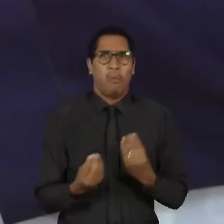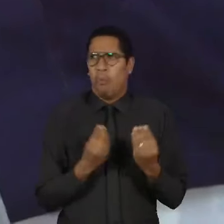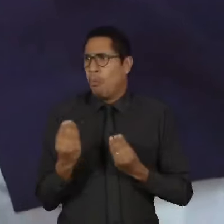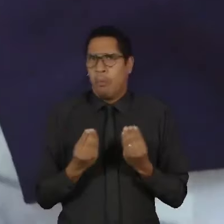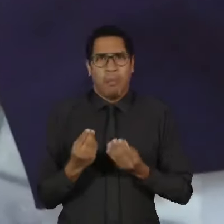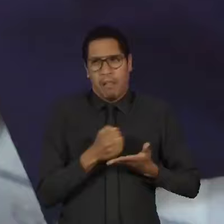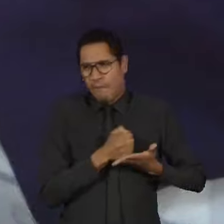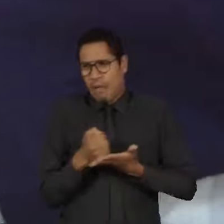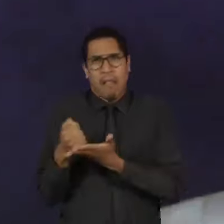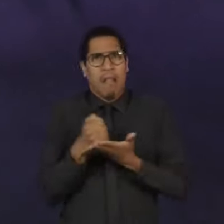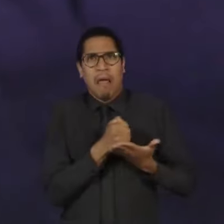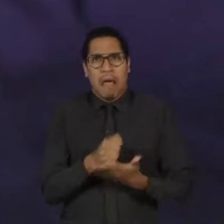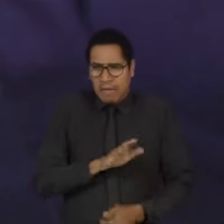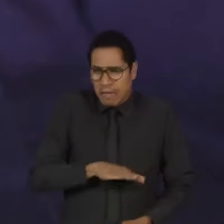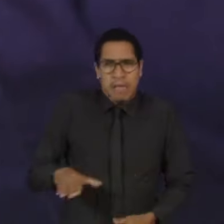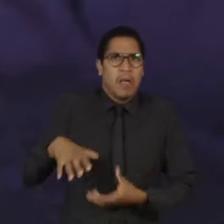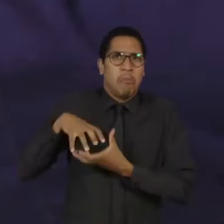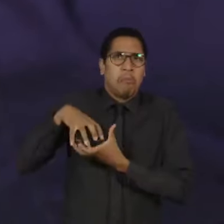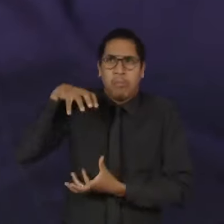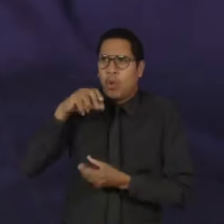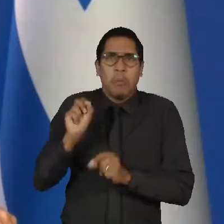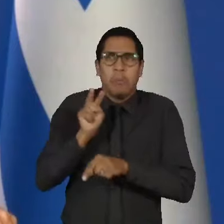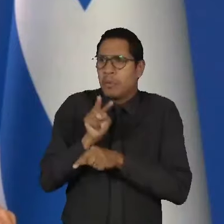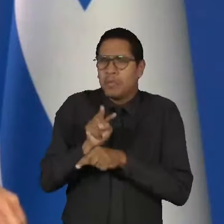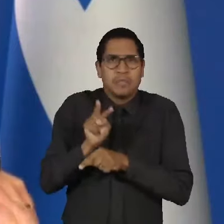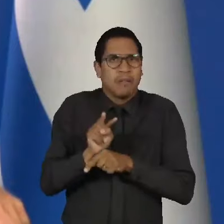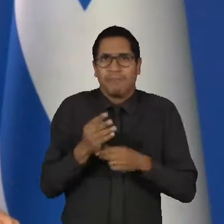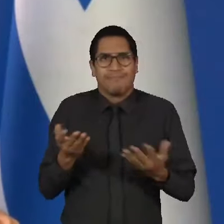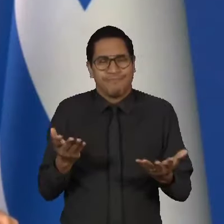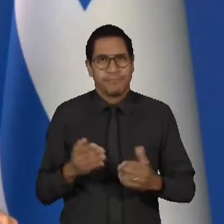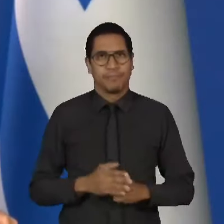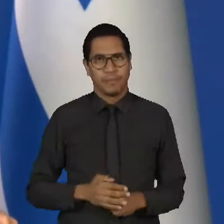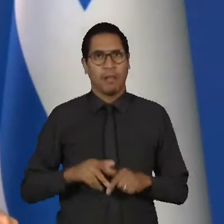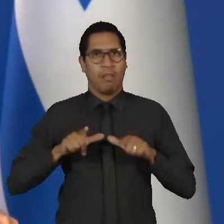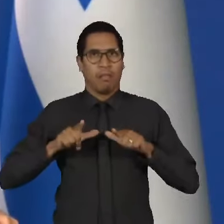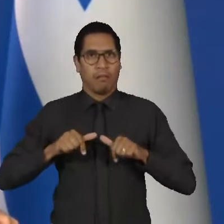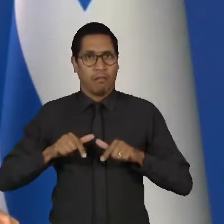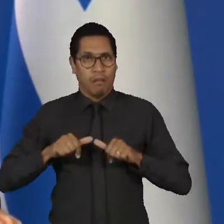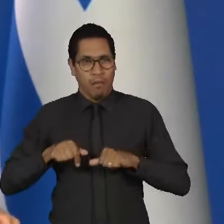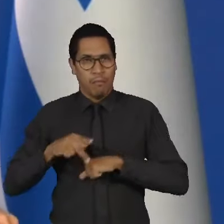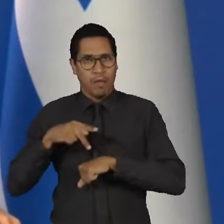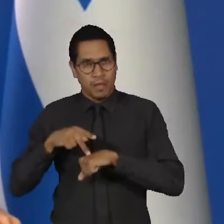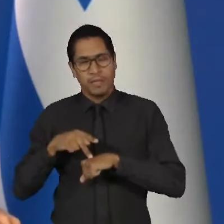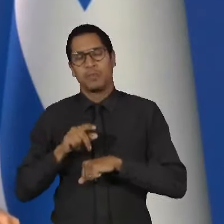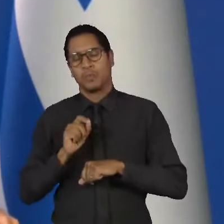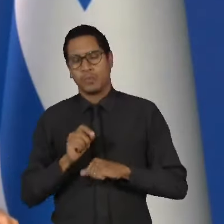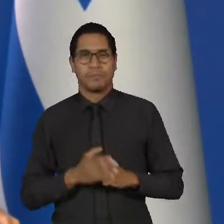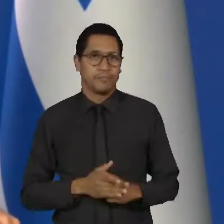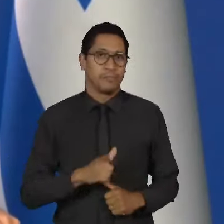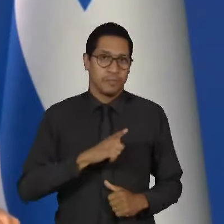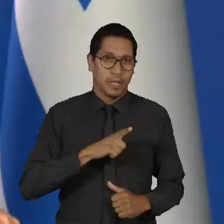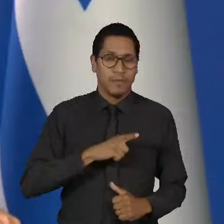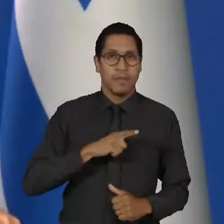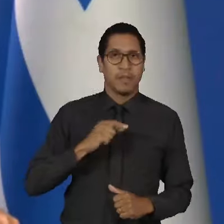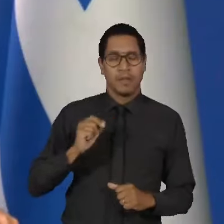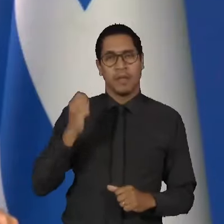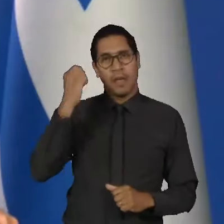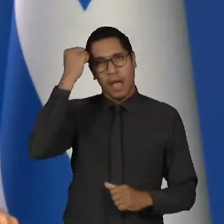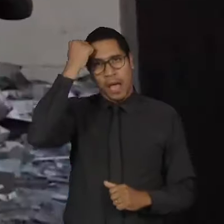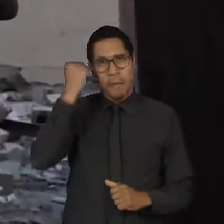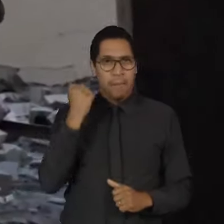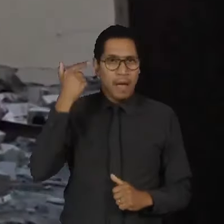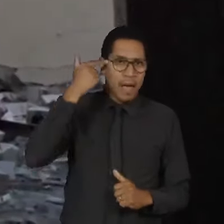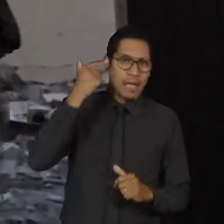levar crianças e idosos e de protegê-los Israel alega que militantes do hamas se agruparam na